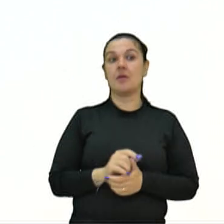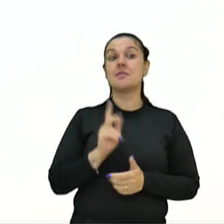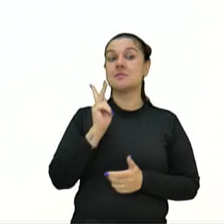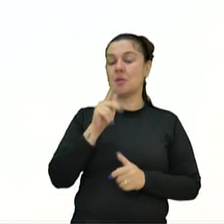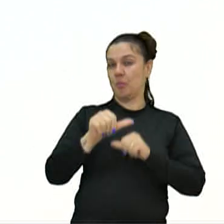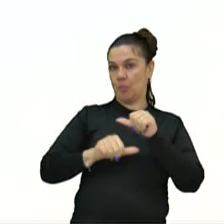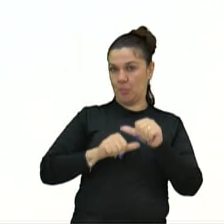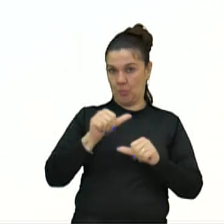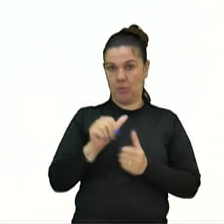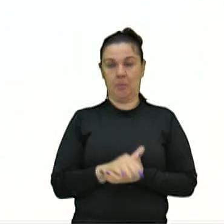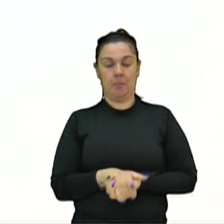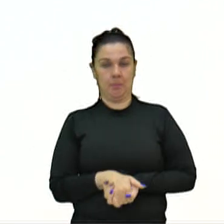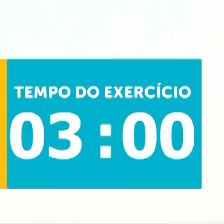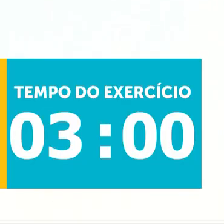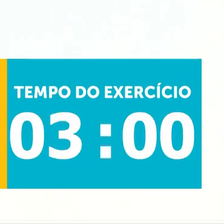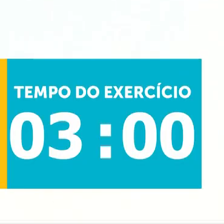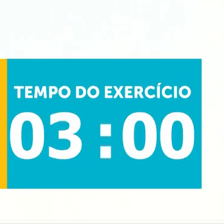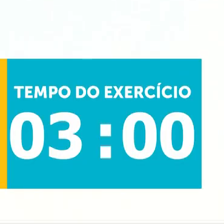são imutáveis?